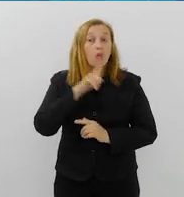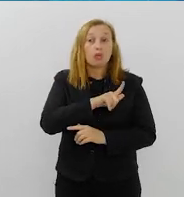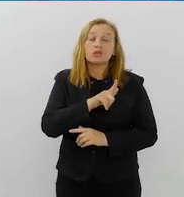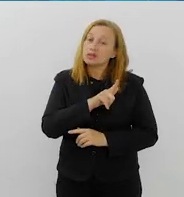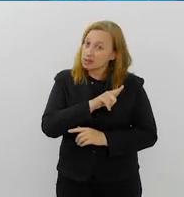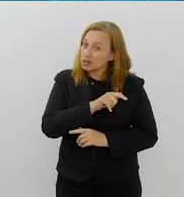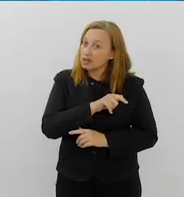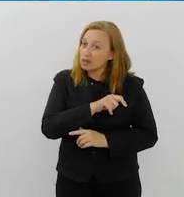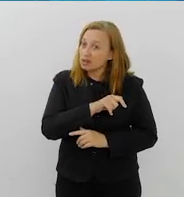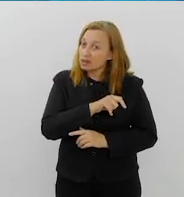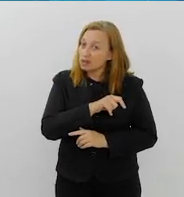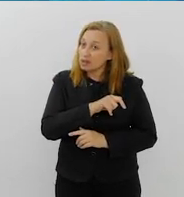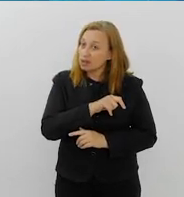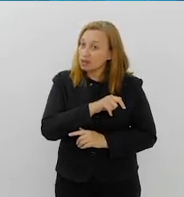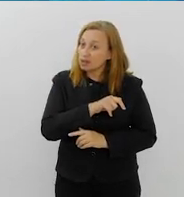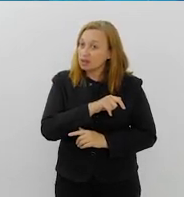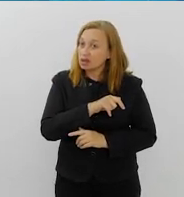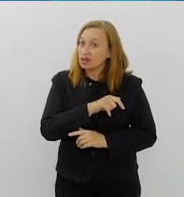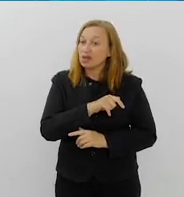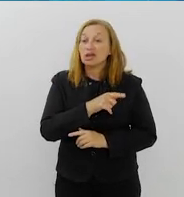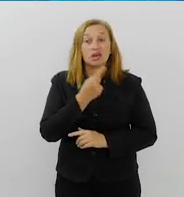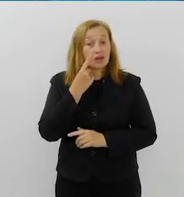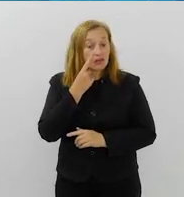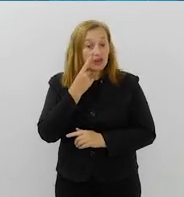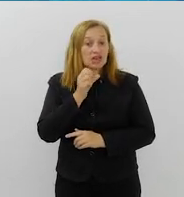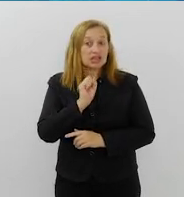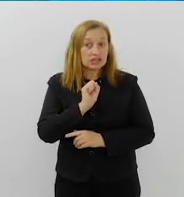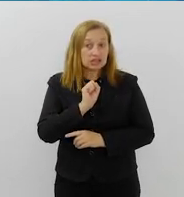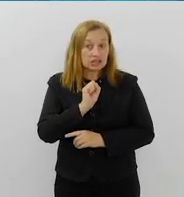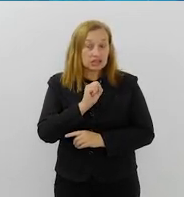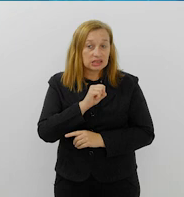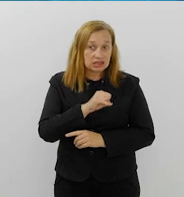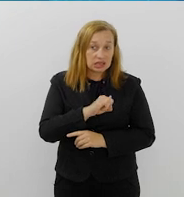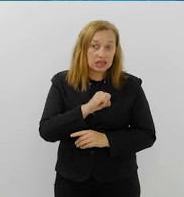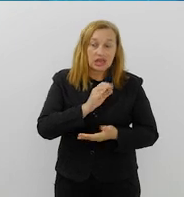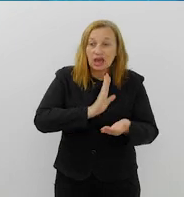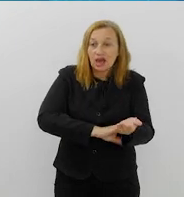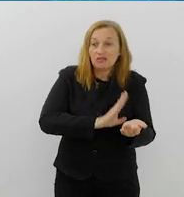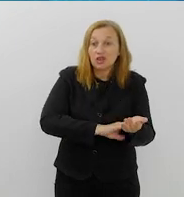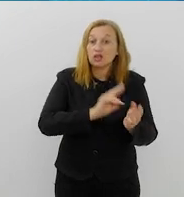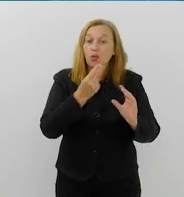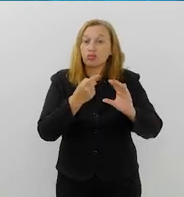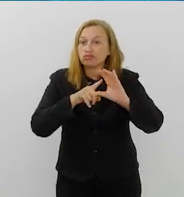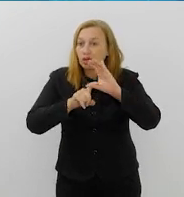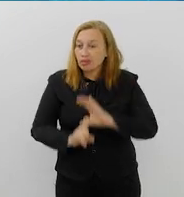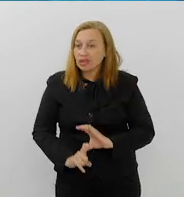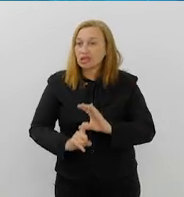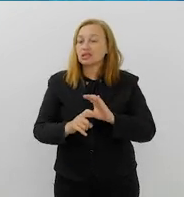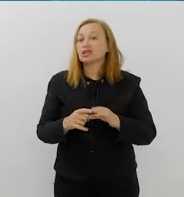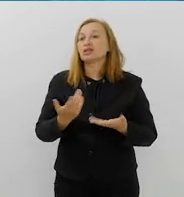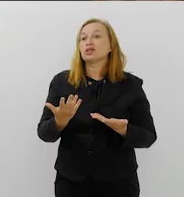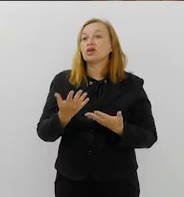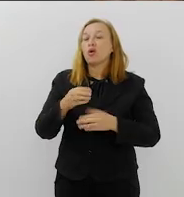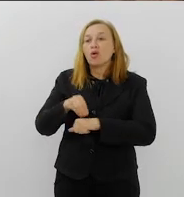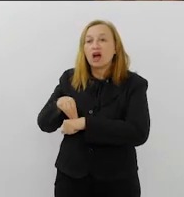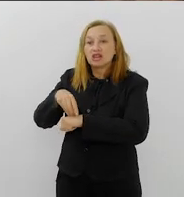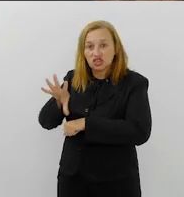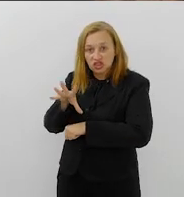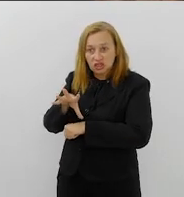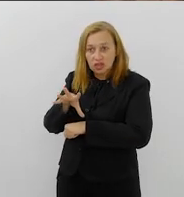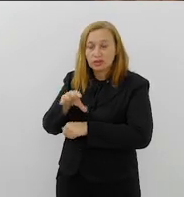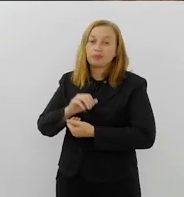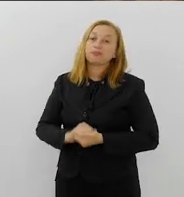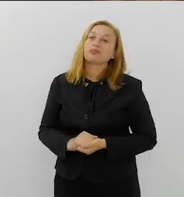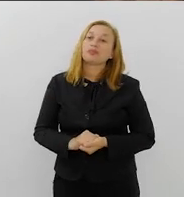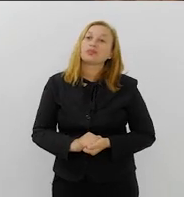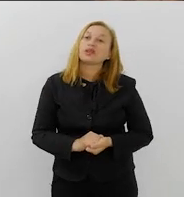eu conseguir estar diante e afirmar que estou diante de um quadro de vício ou dependência. O que que a senhora Tá? recomendaria,